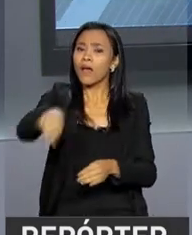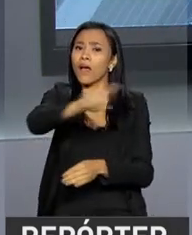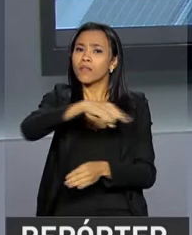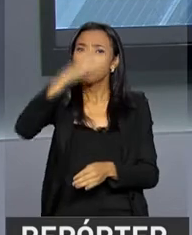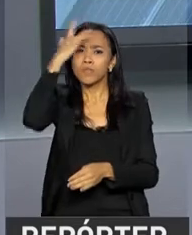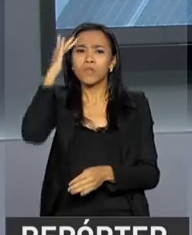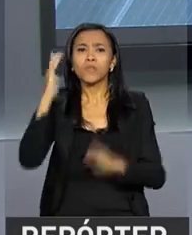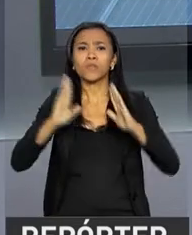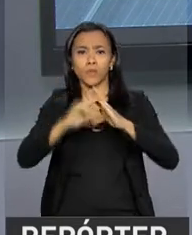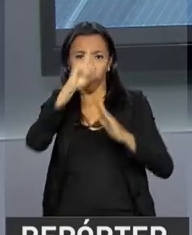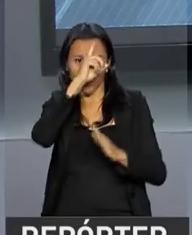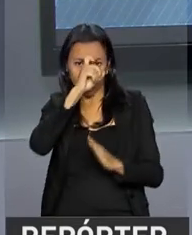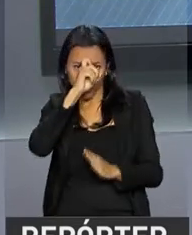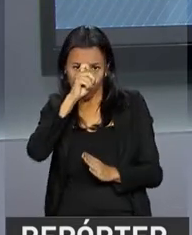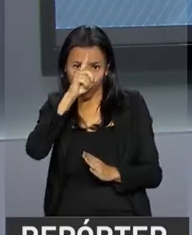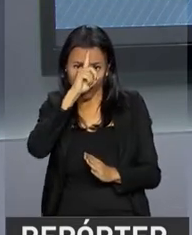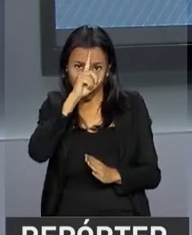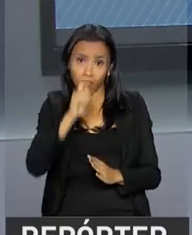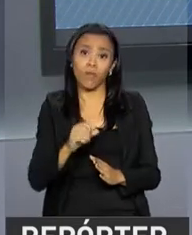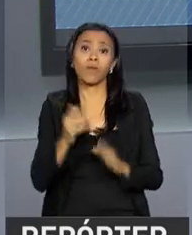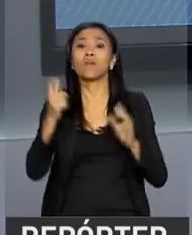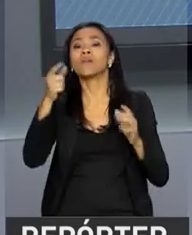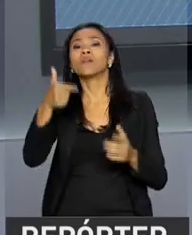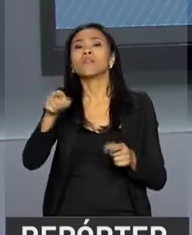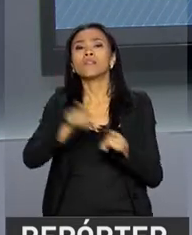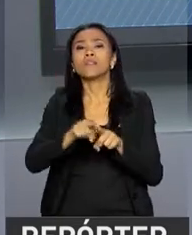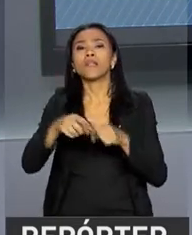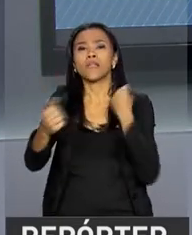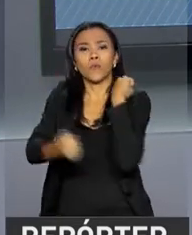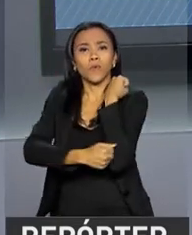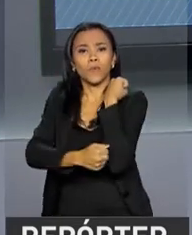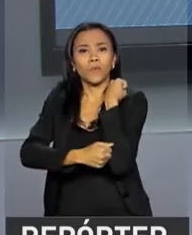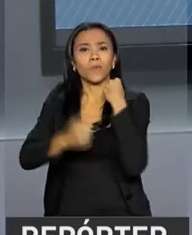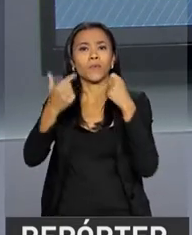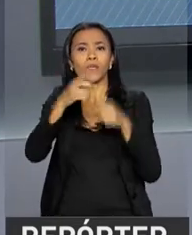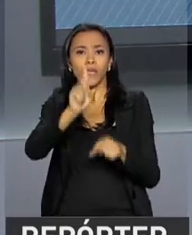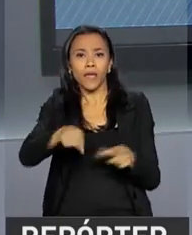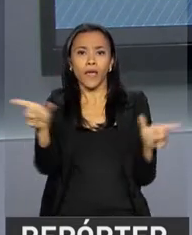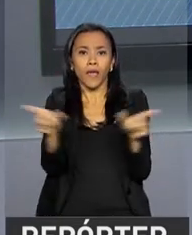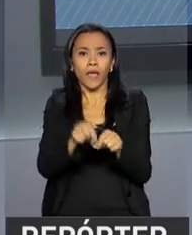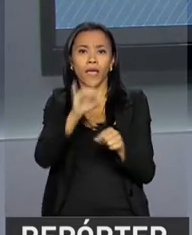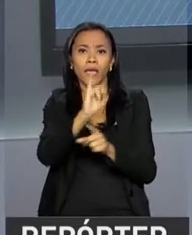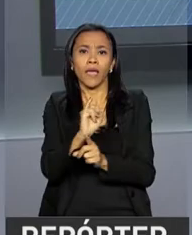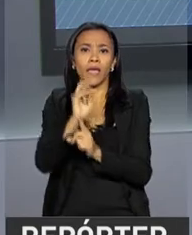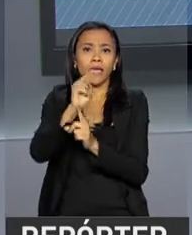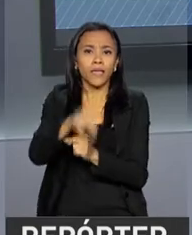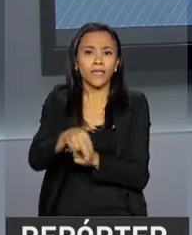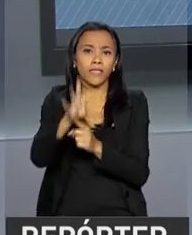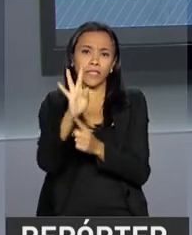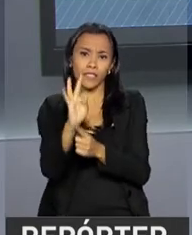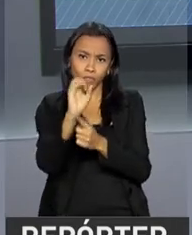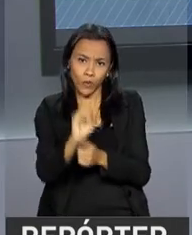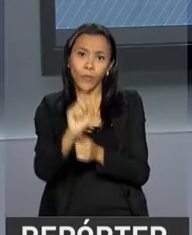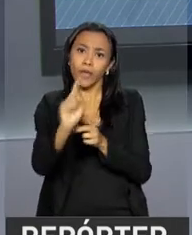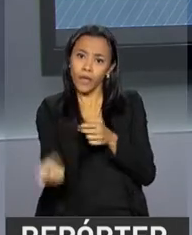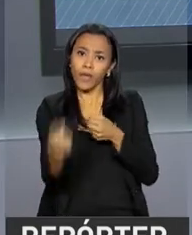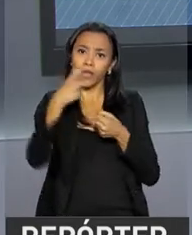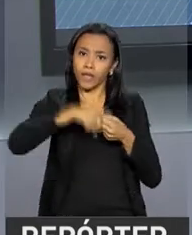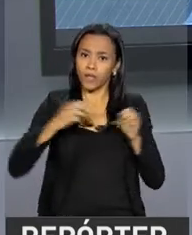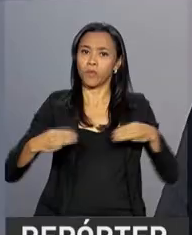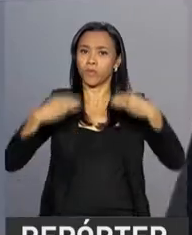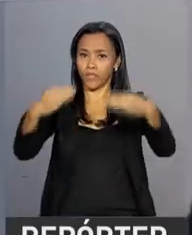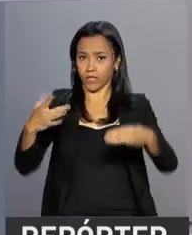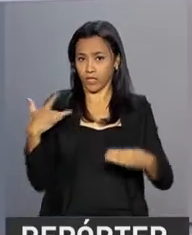nacional de traumatologia e ortopedia o entulho que é uma unidade no meio do ministério da saúde no rio de